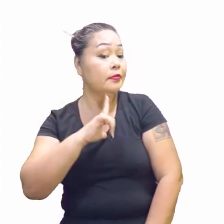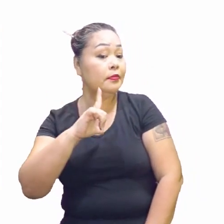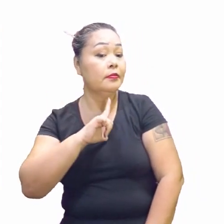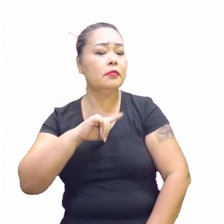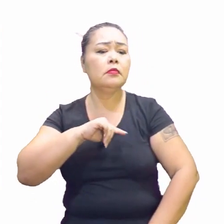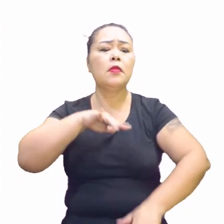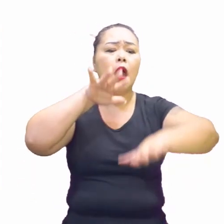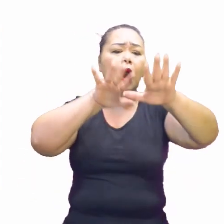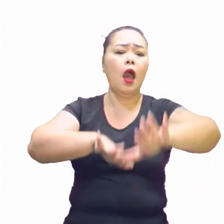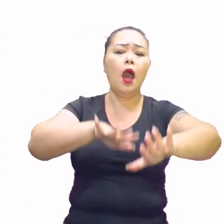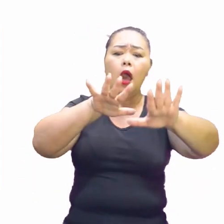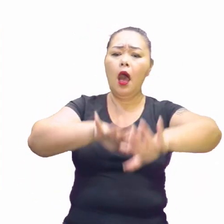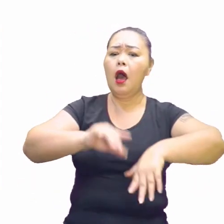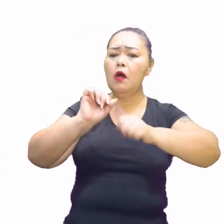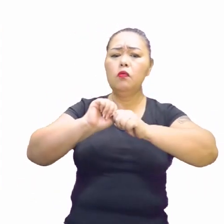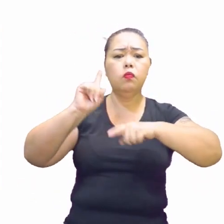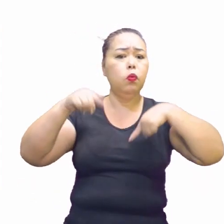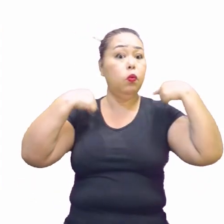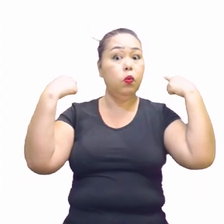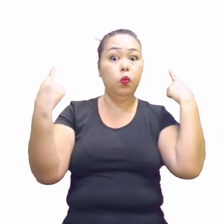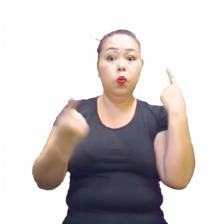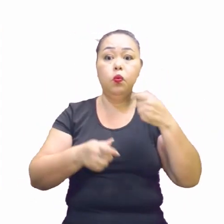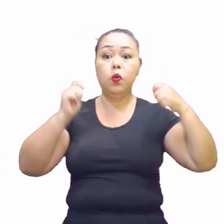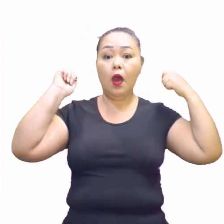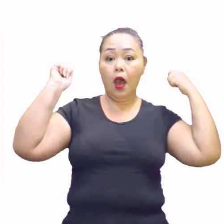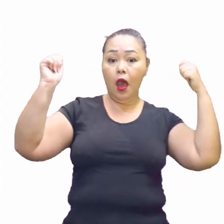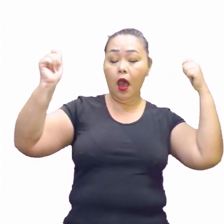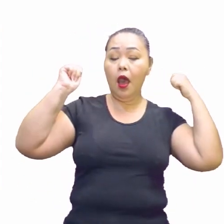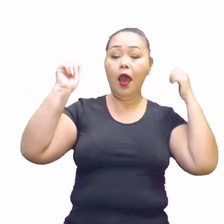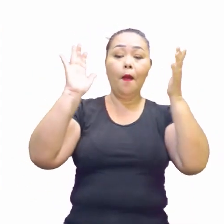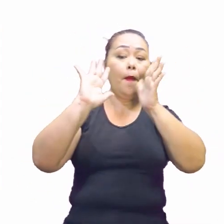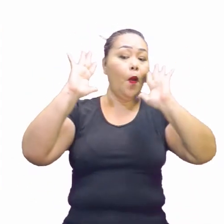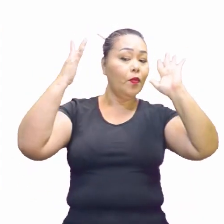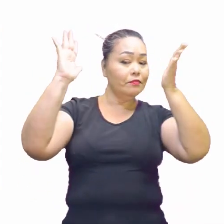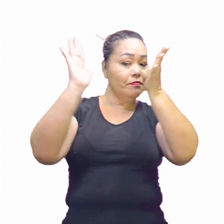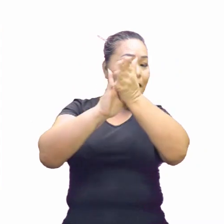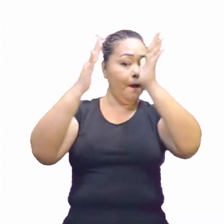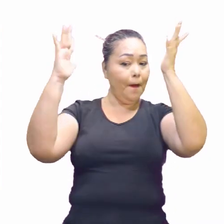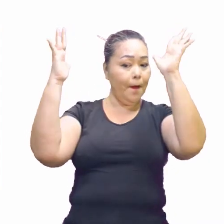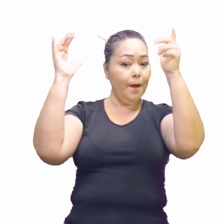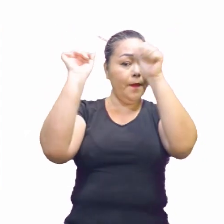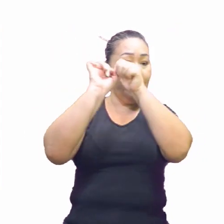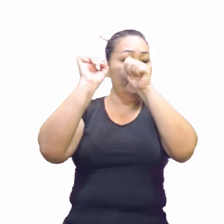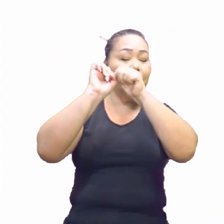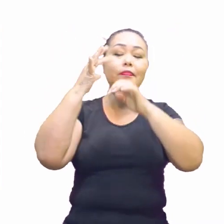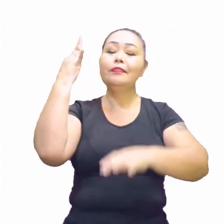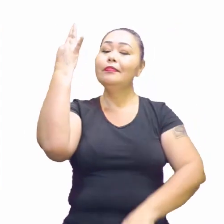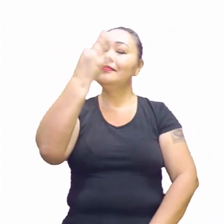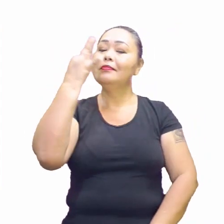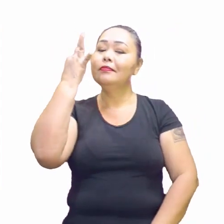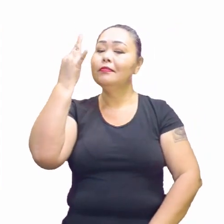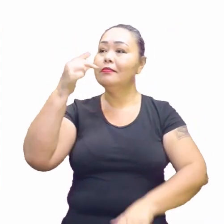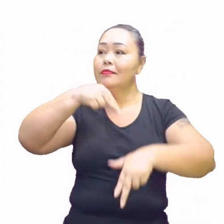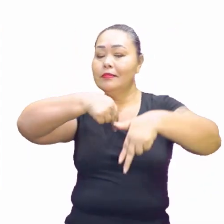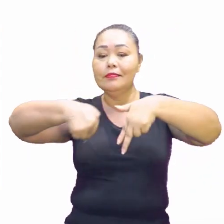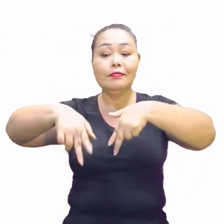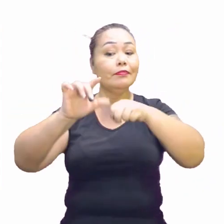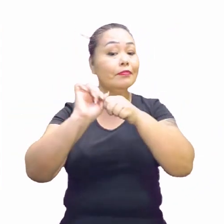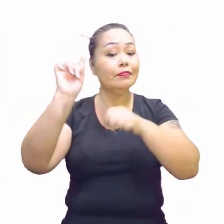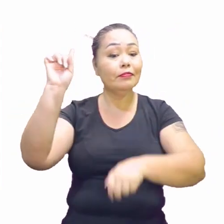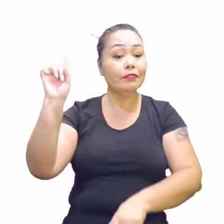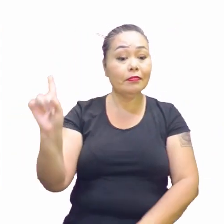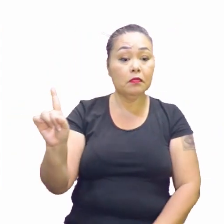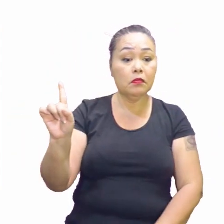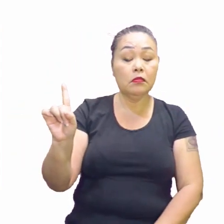a multidão de fanáticos torcedores aplaudiu a linda